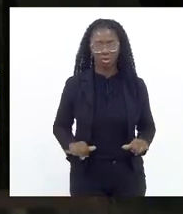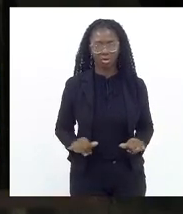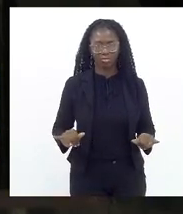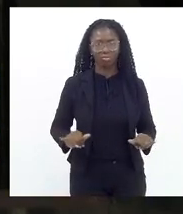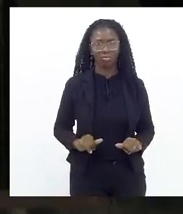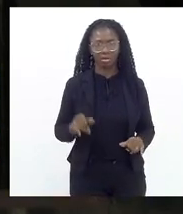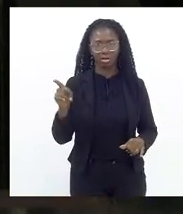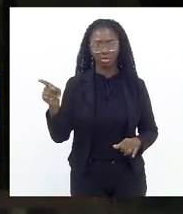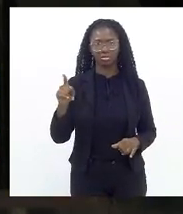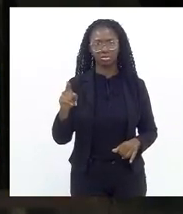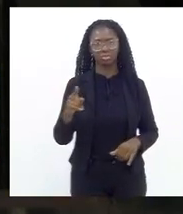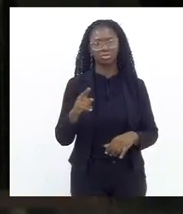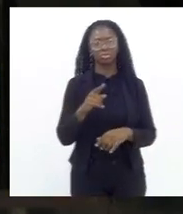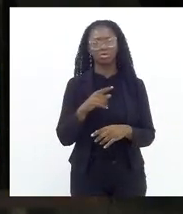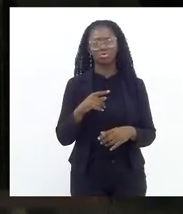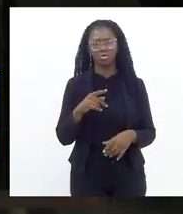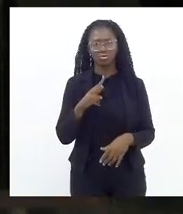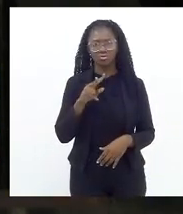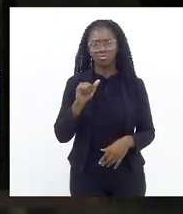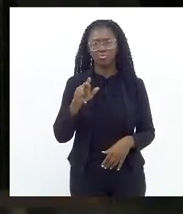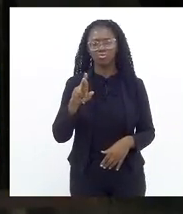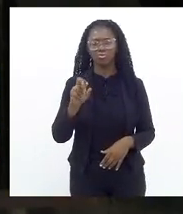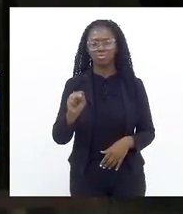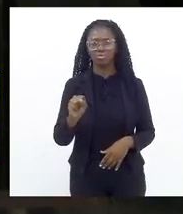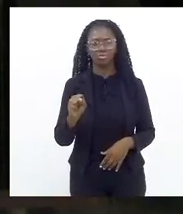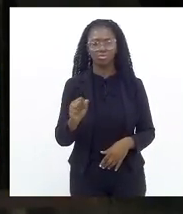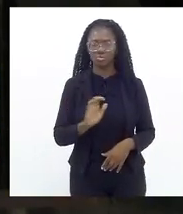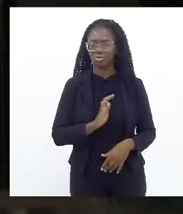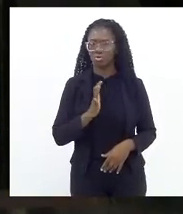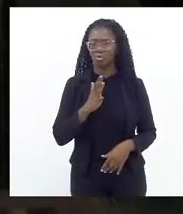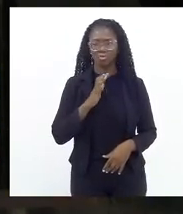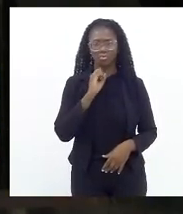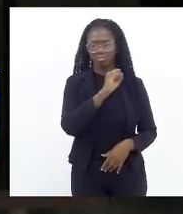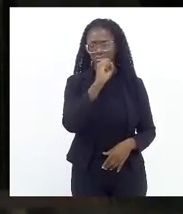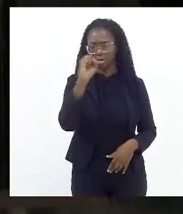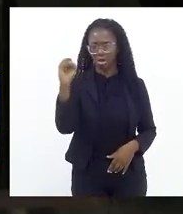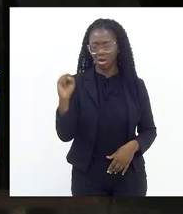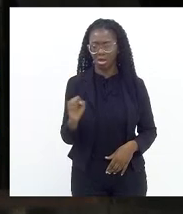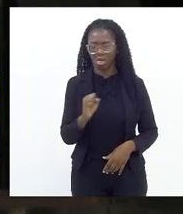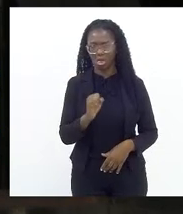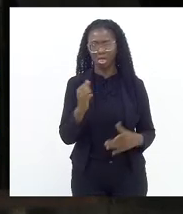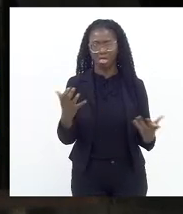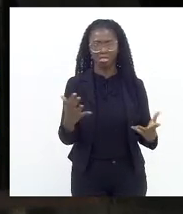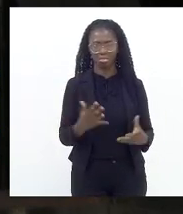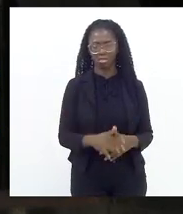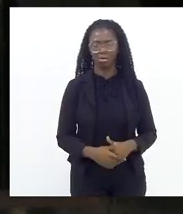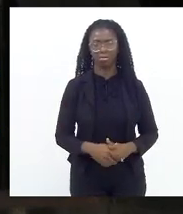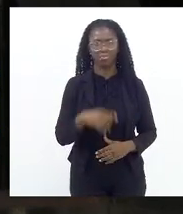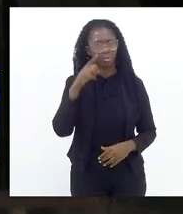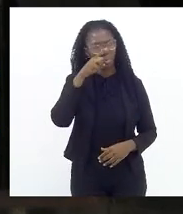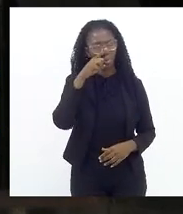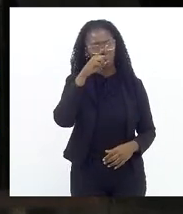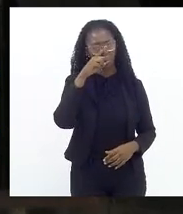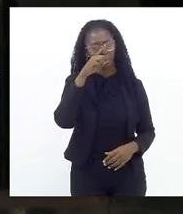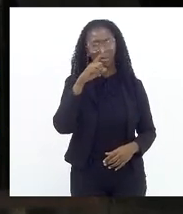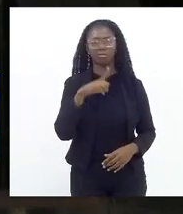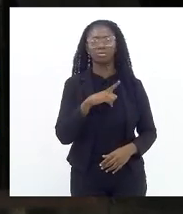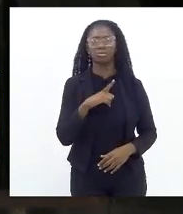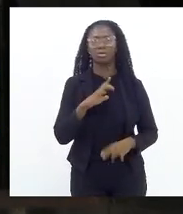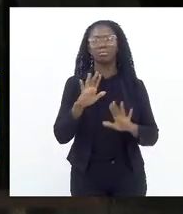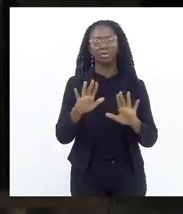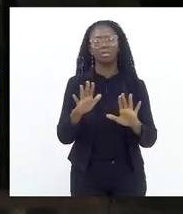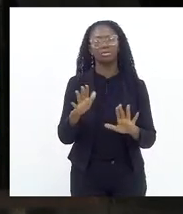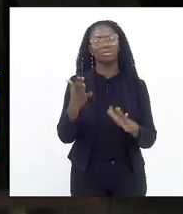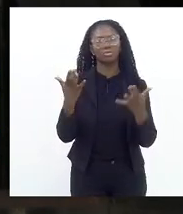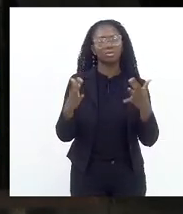vírus absolutamente venenoso, assassino, enfim, traiçoeiro. Por isso, não queria